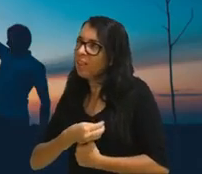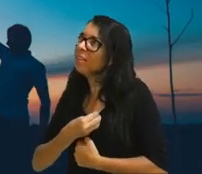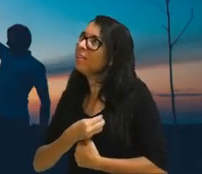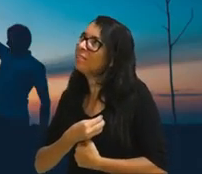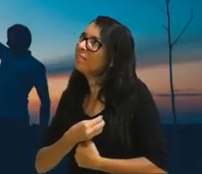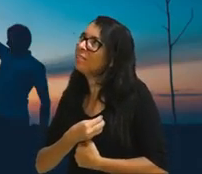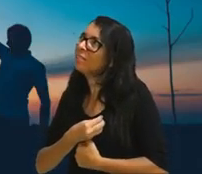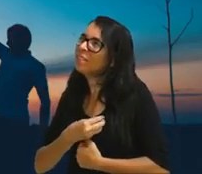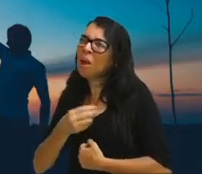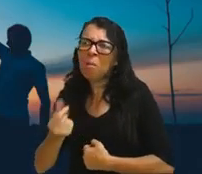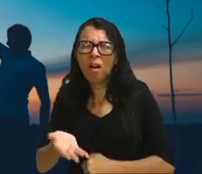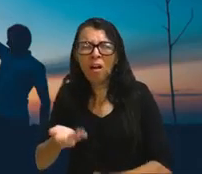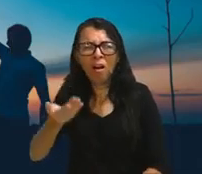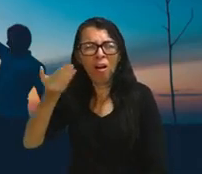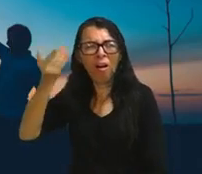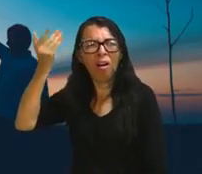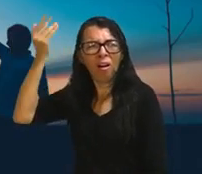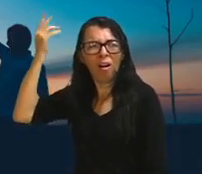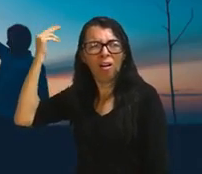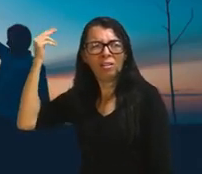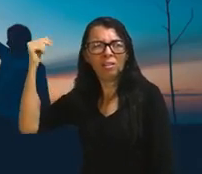és Deus.